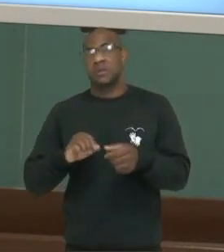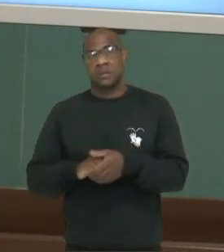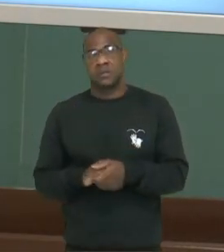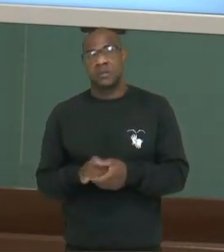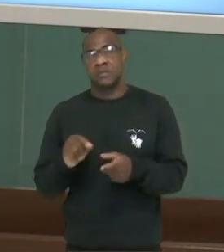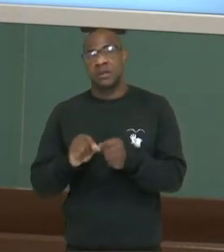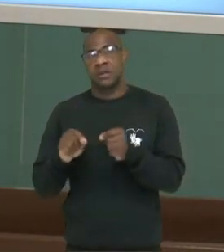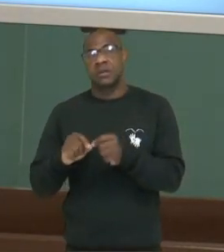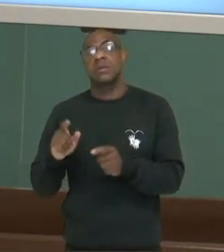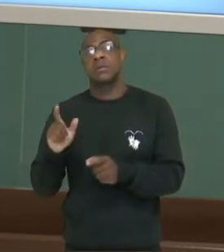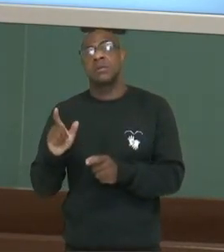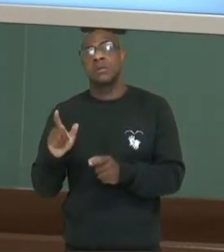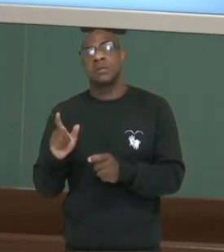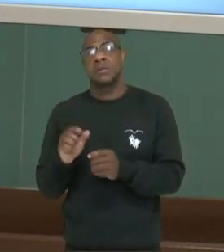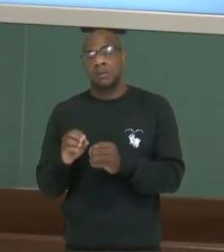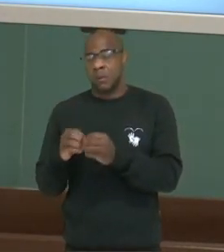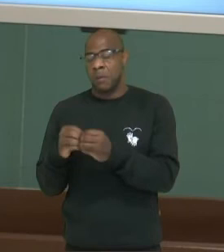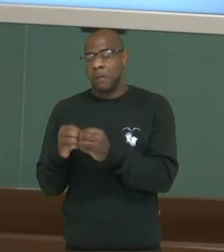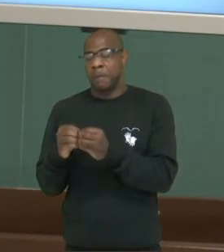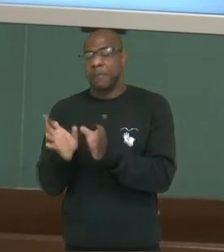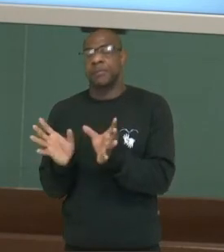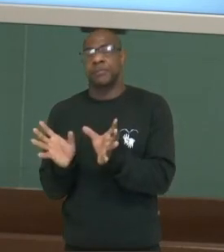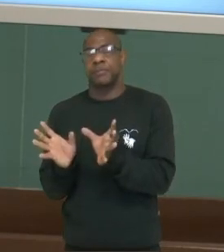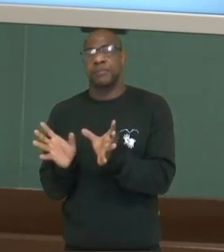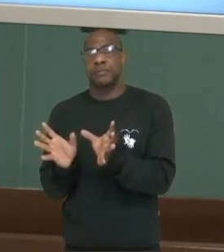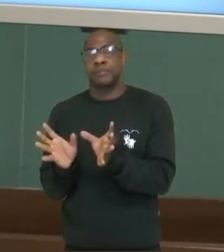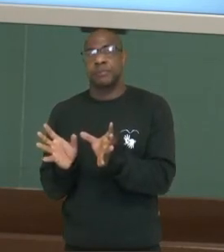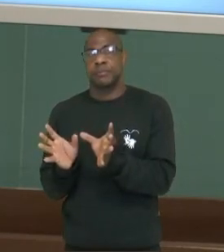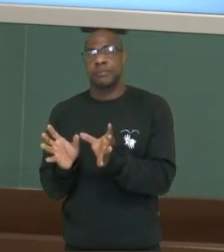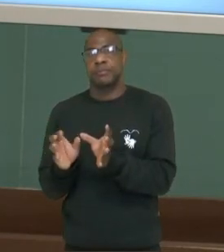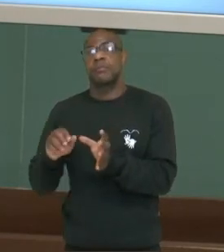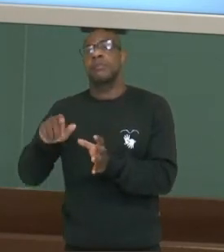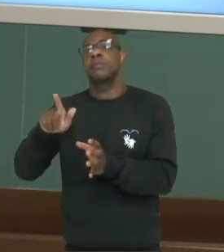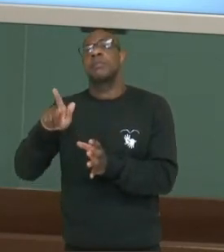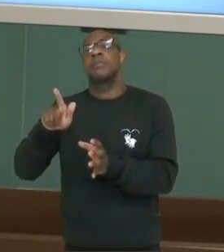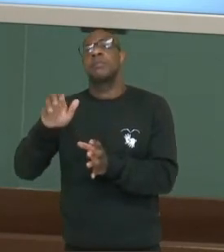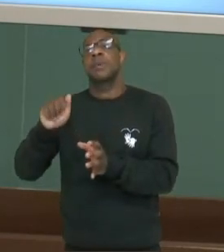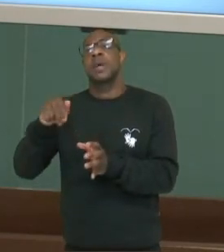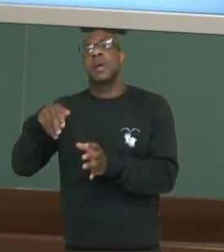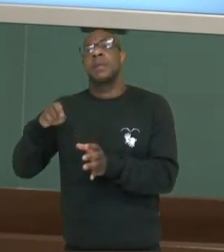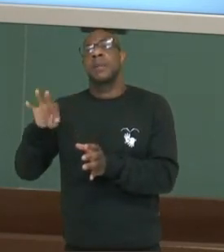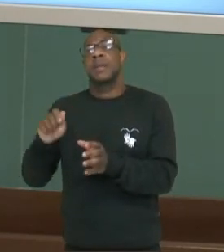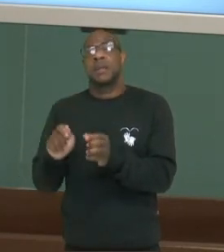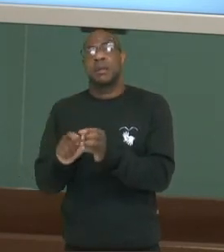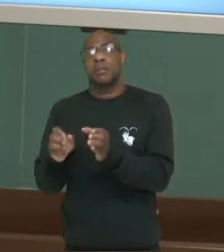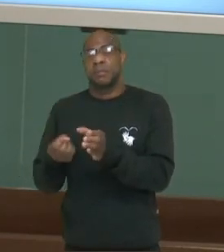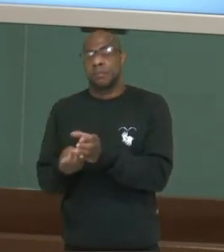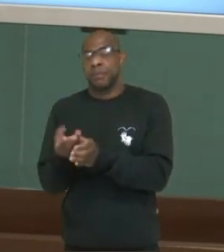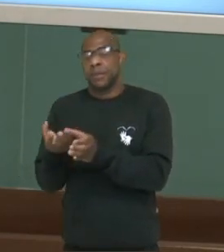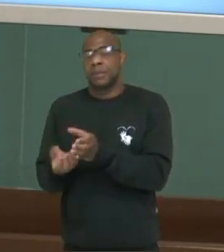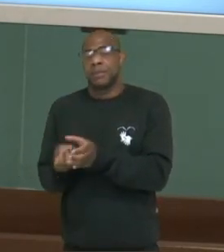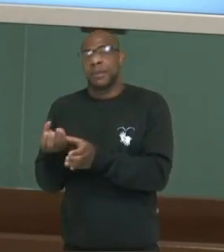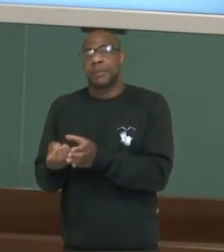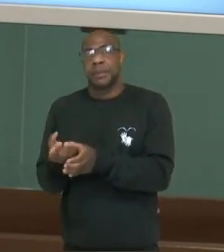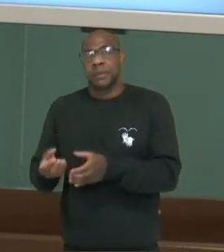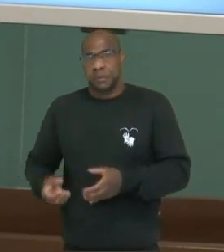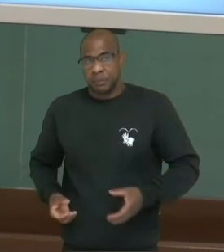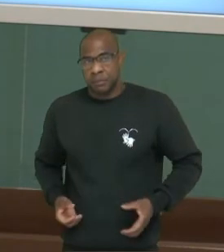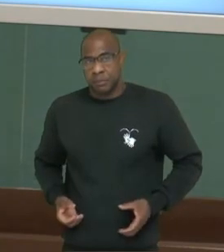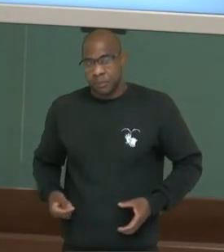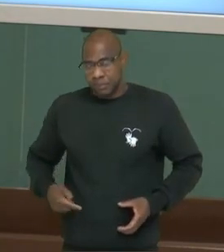esse folículo, ele se rompa. Então, o gameta que está aqui dentro, ele é rompido e ele é liberado lá na tuba